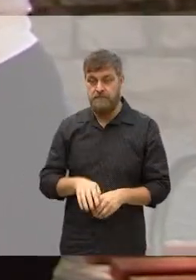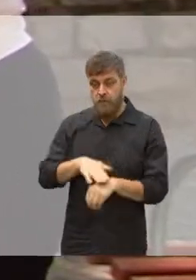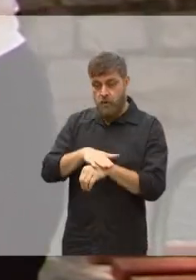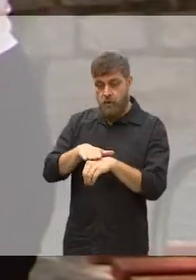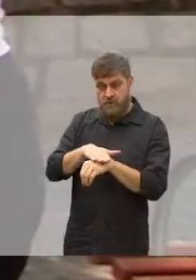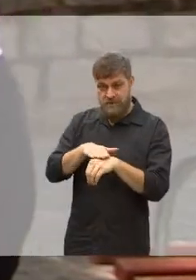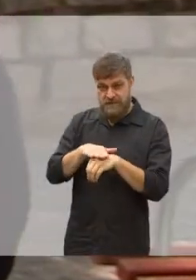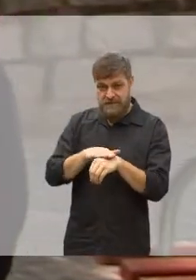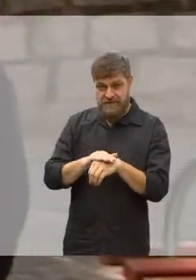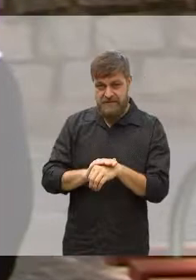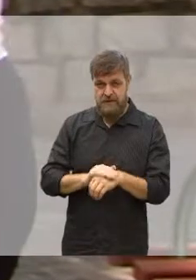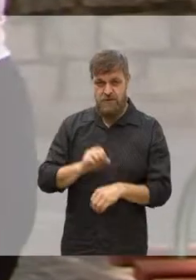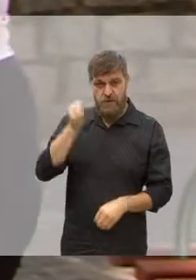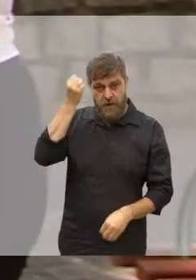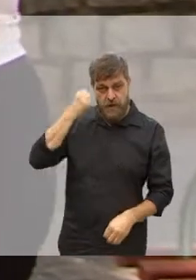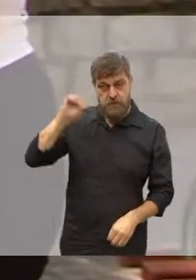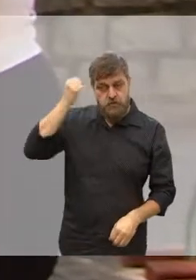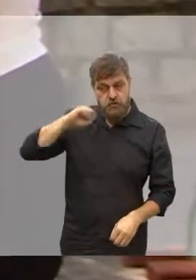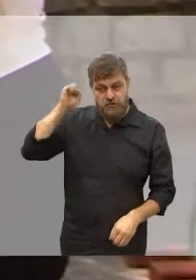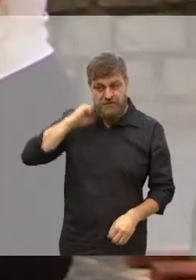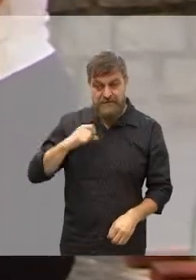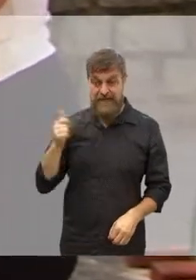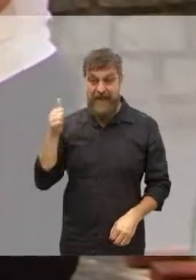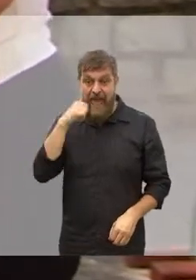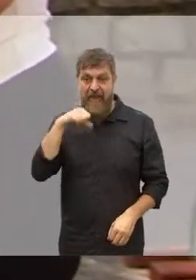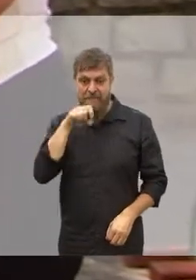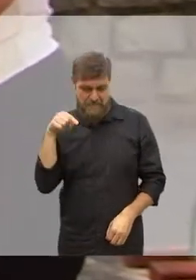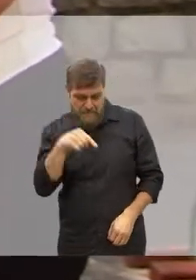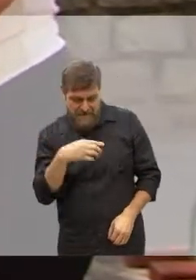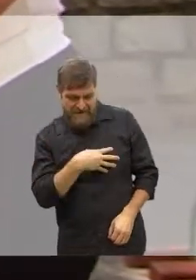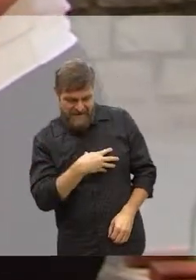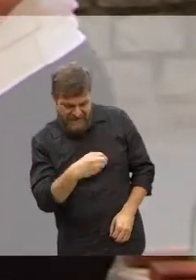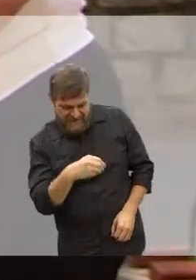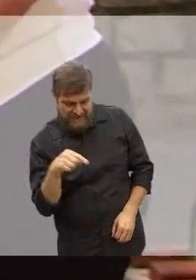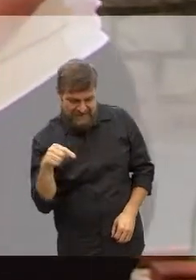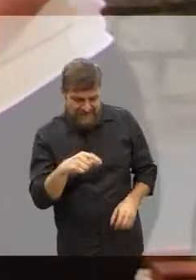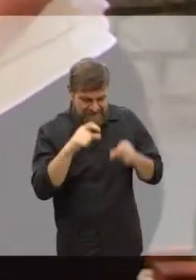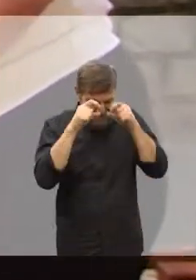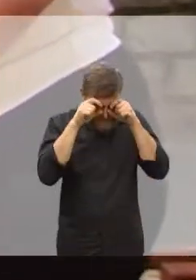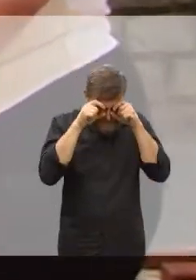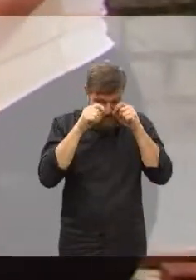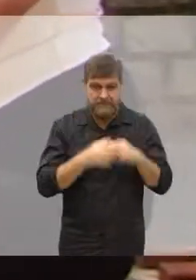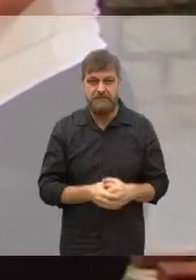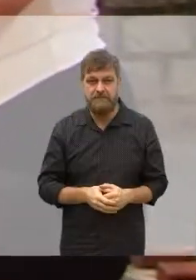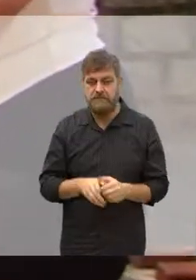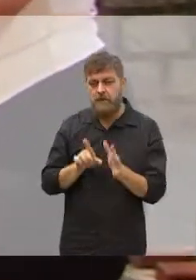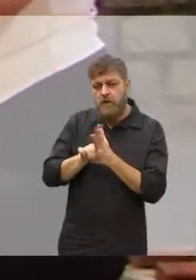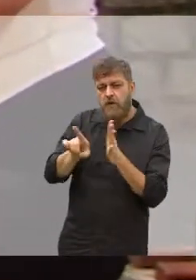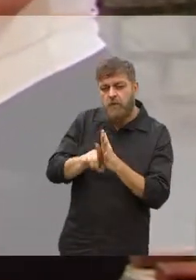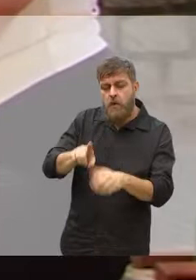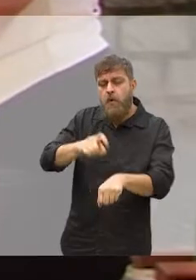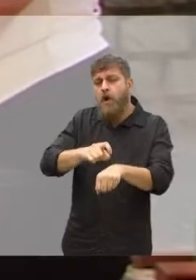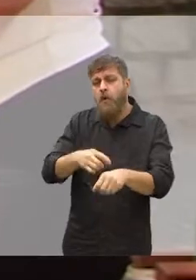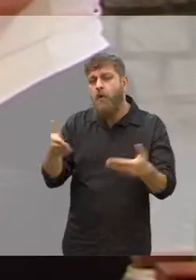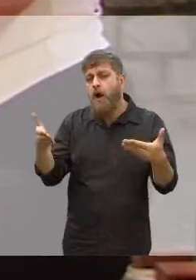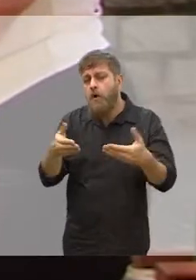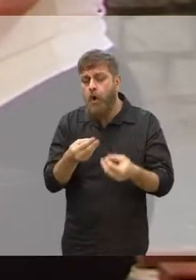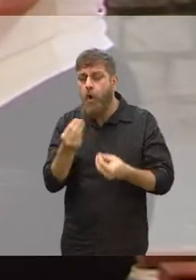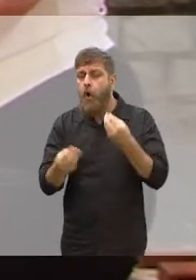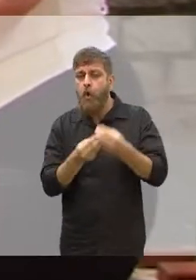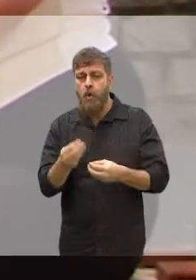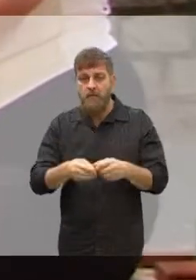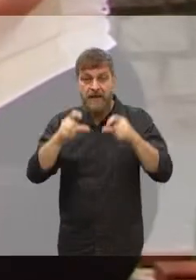aqui com a Susan, que é mãe do Caio, e é com eles que a gente vai saber a respeito desse momento na vida do